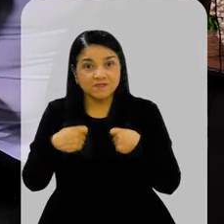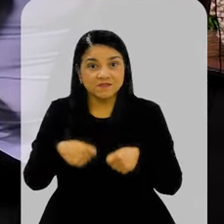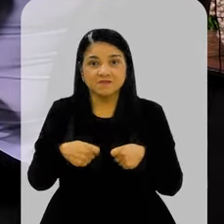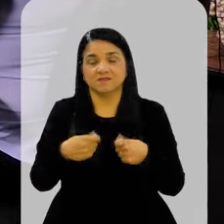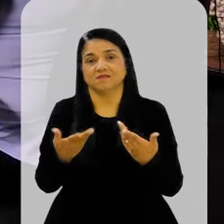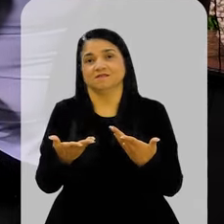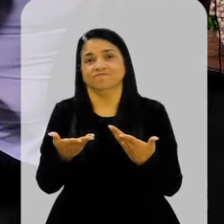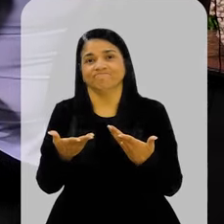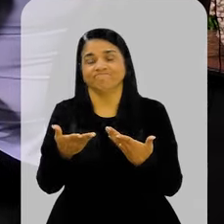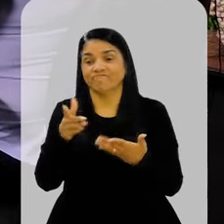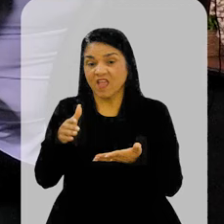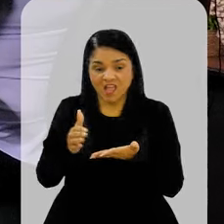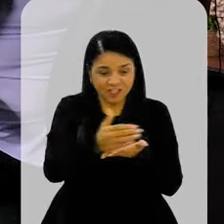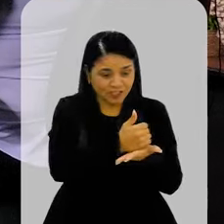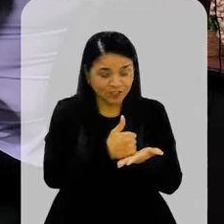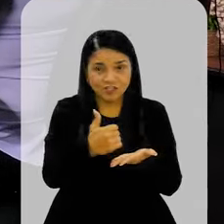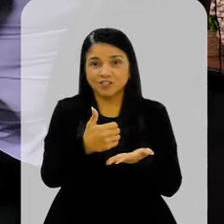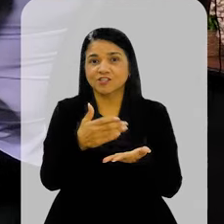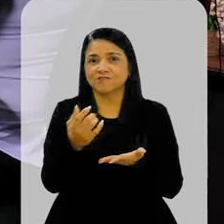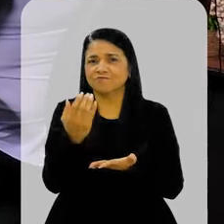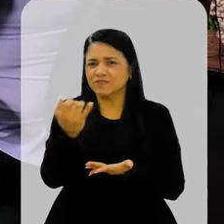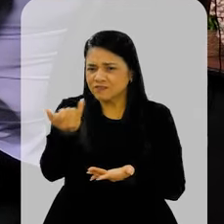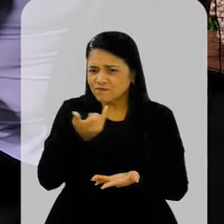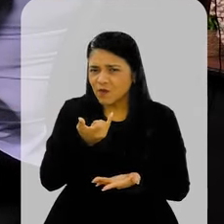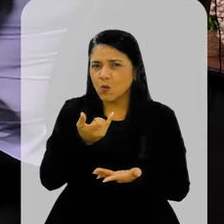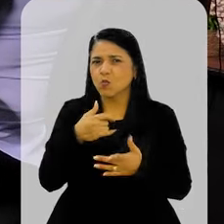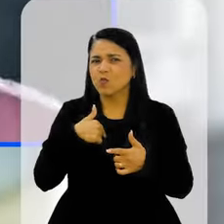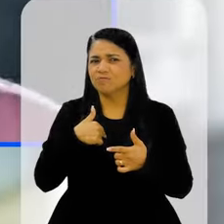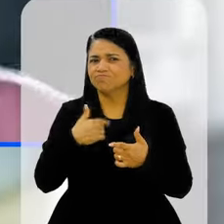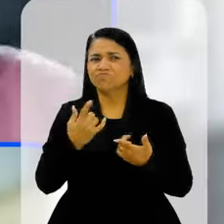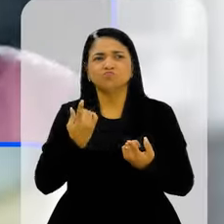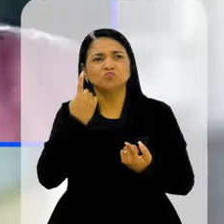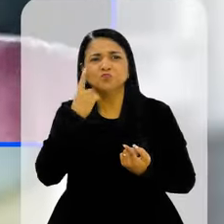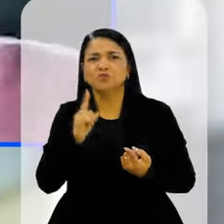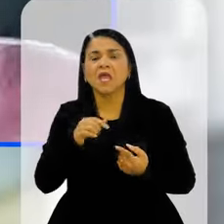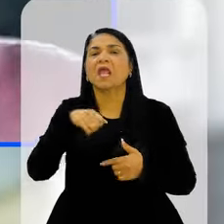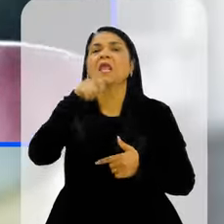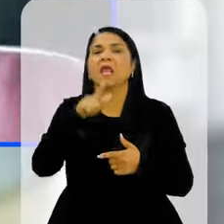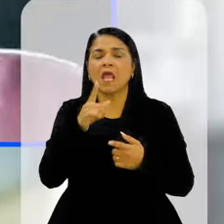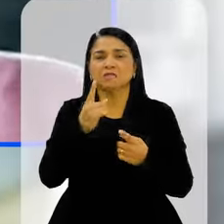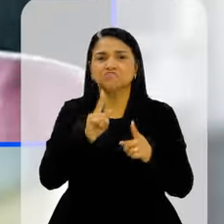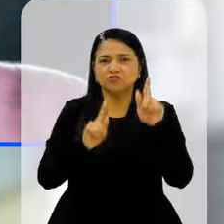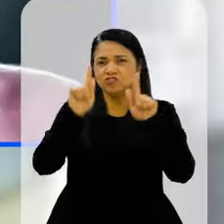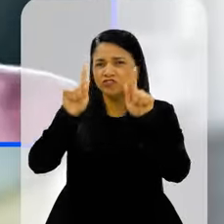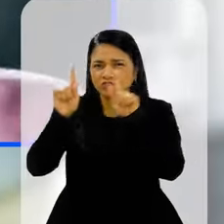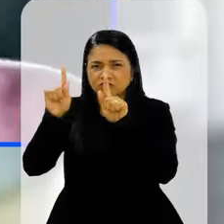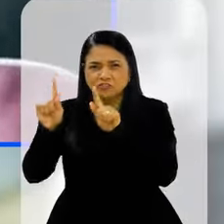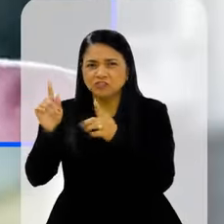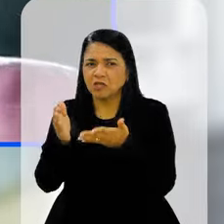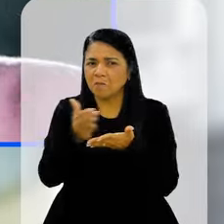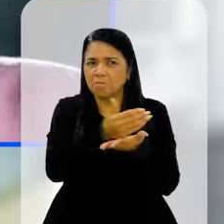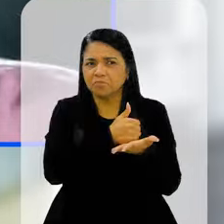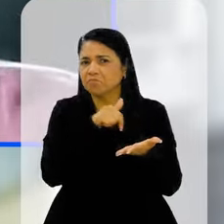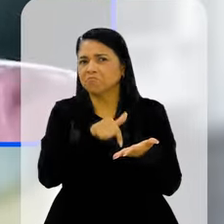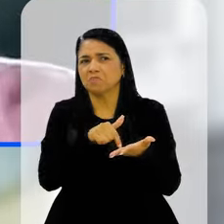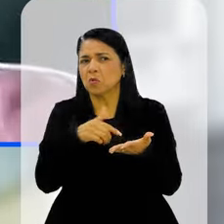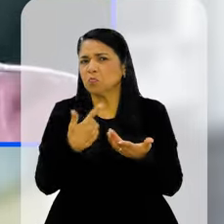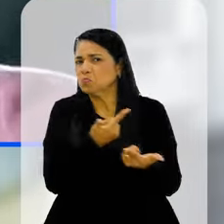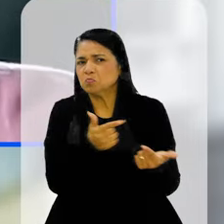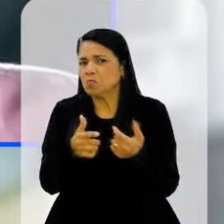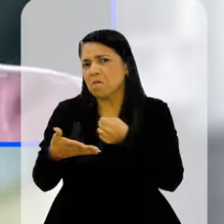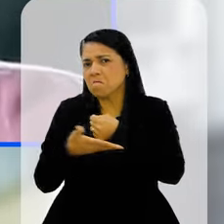populacional. Quanto à estatística que você me falou, eu, assim, sinceramente, eu não sei quem faz essas estatísticas, eu não